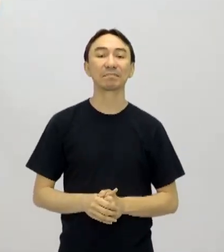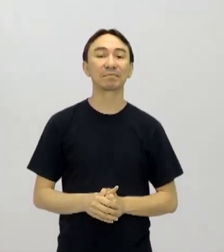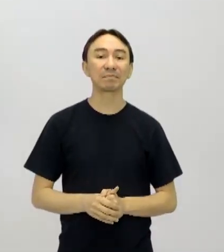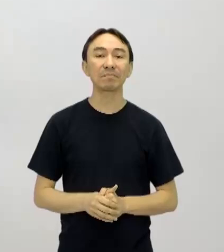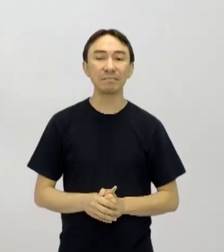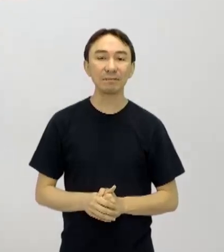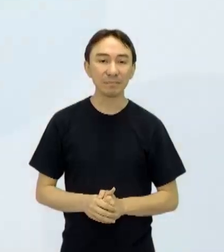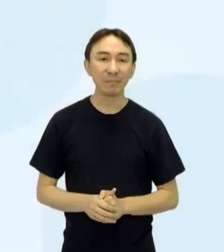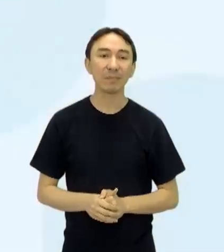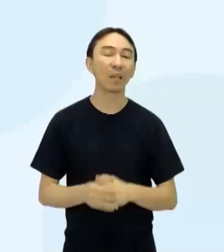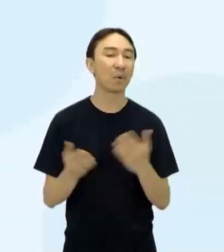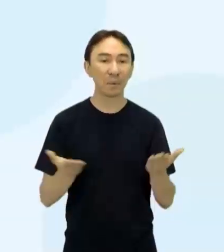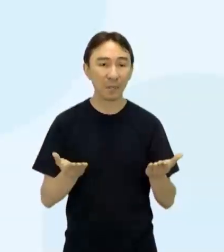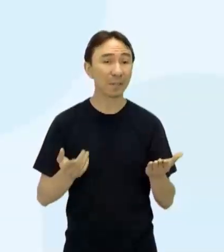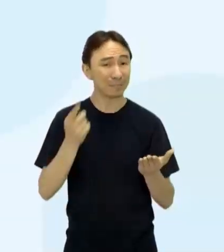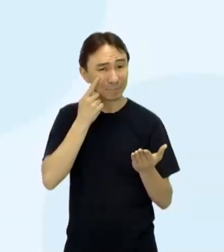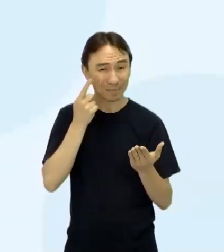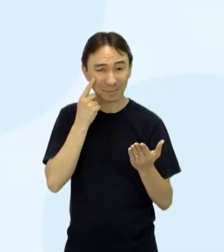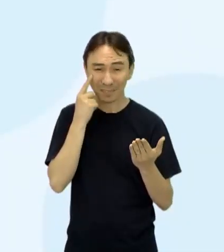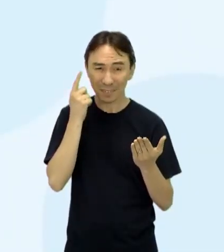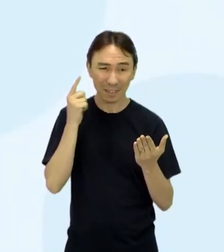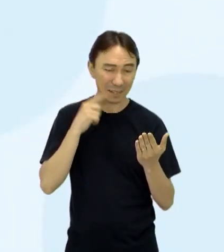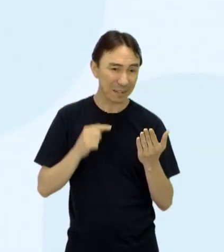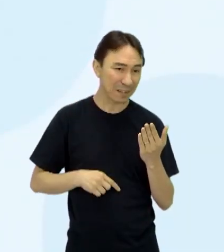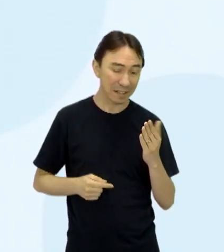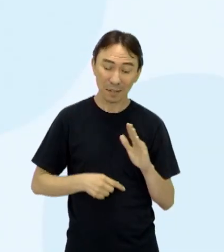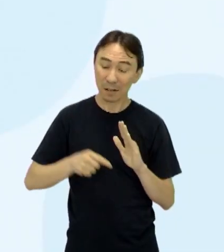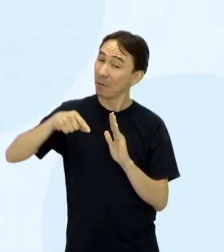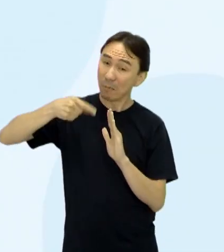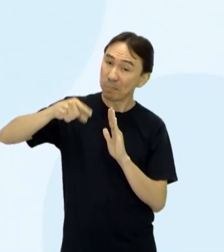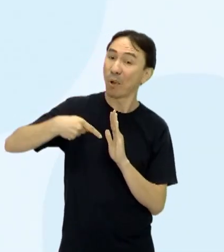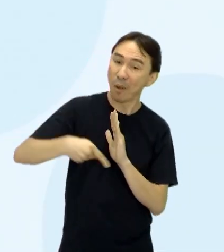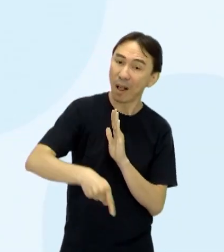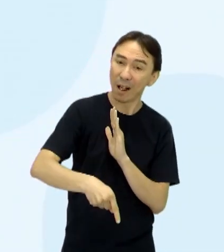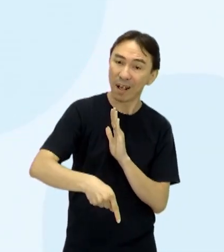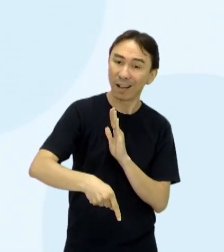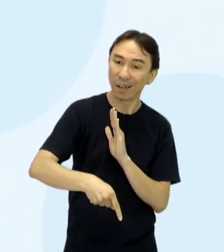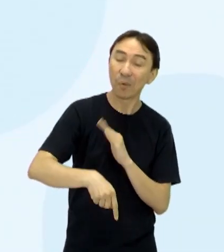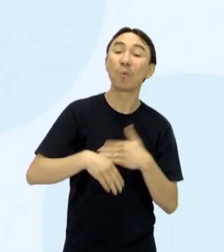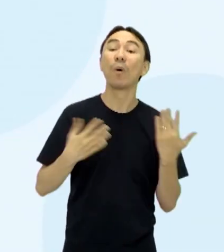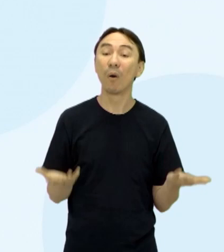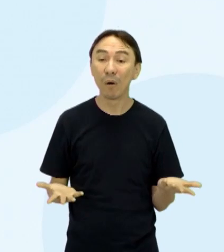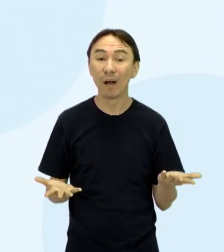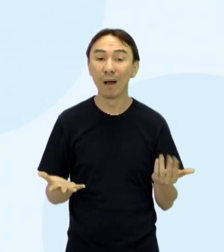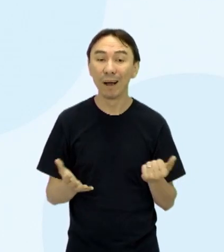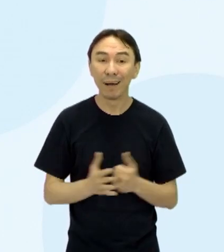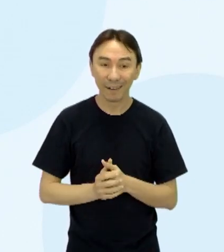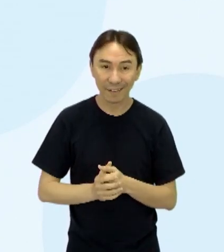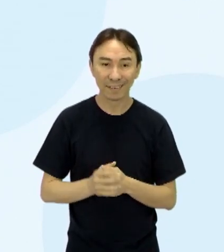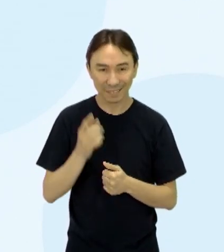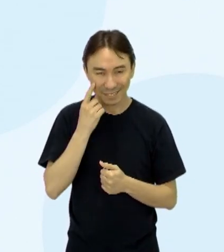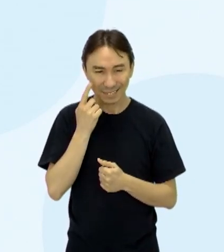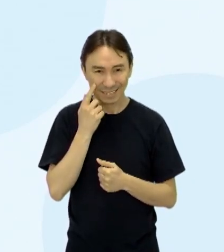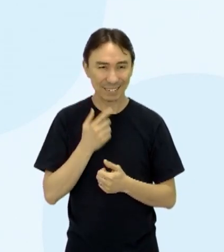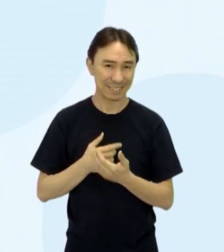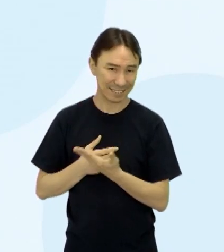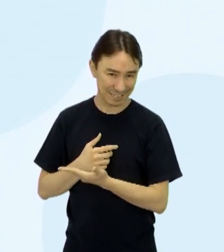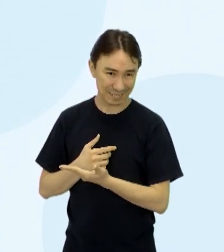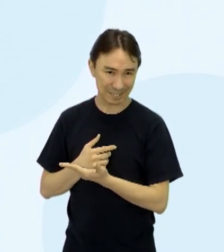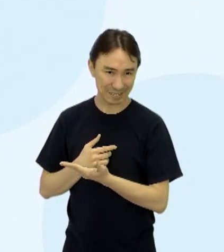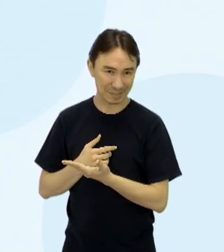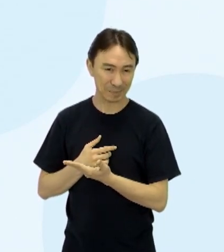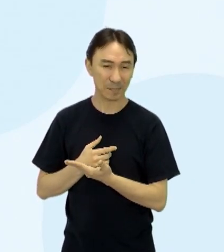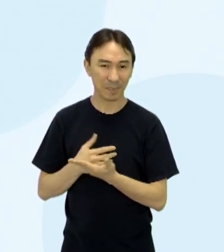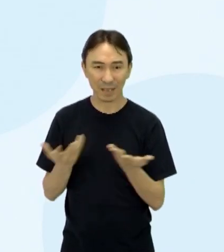agora vamos falar do ponto mais baixo, né? Vamos falar um pouco sobre o ponto mais baixo da superfície